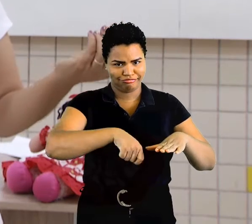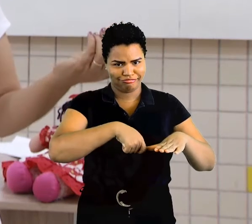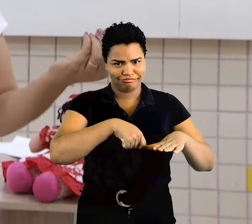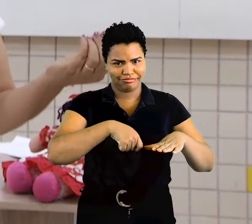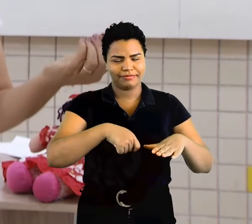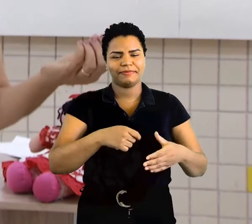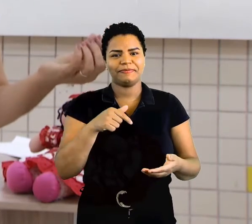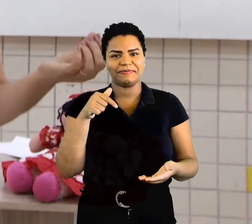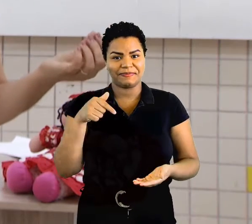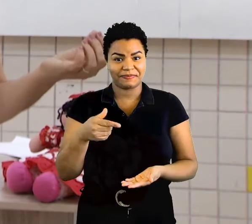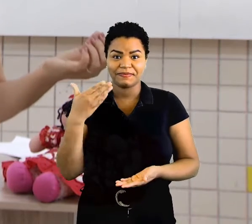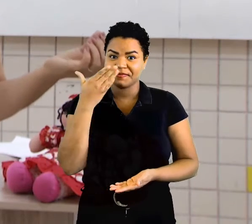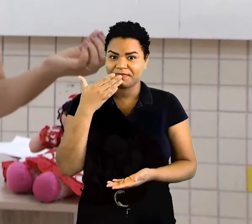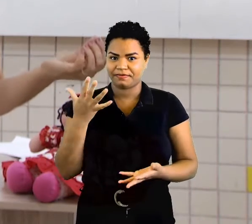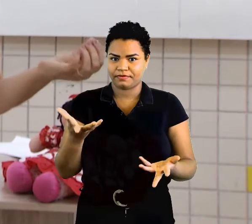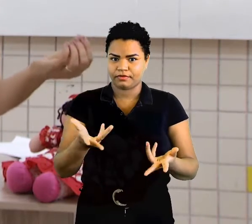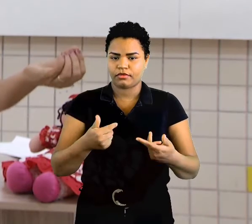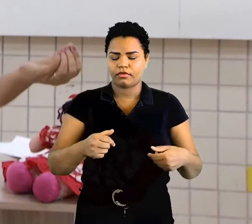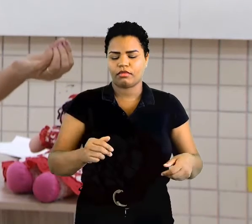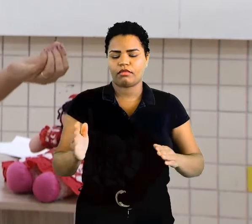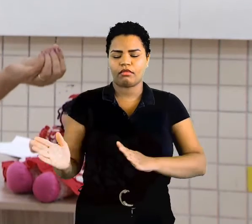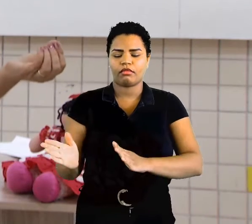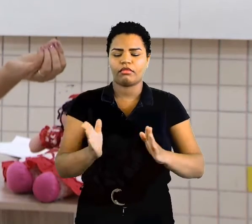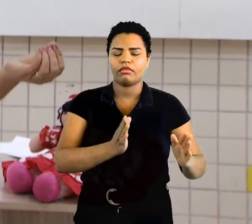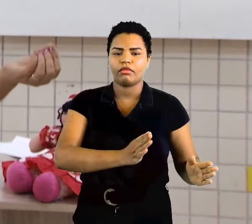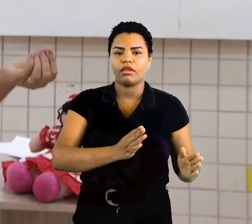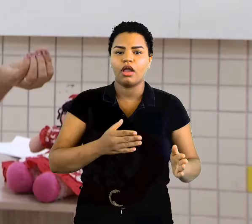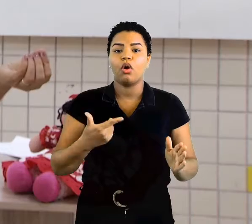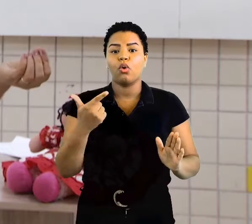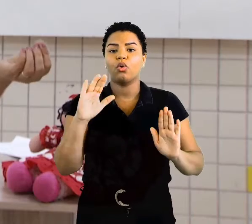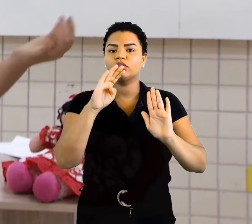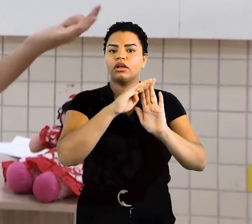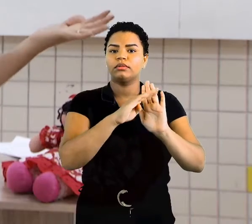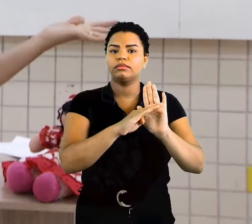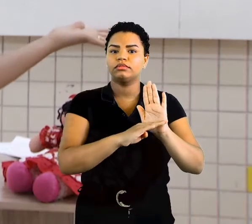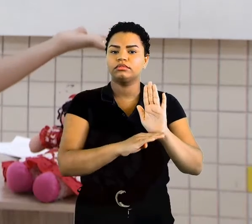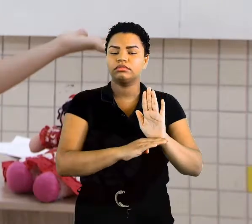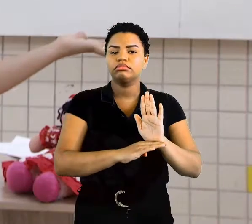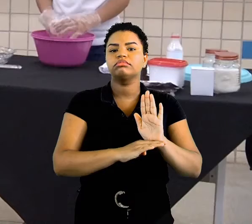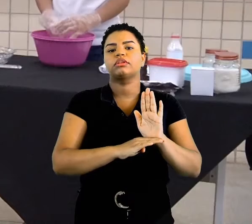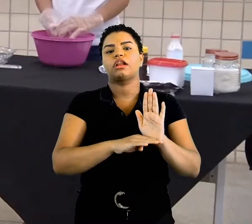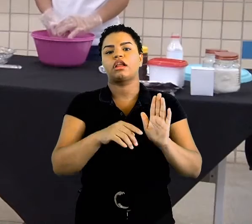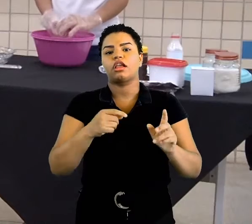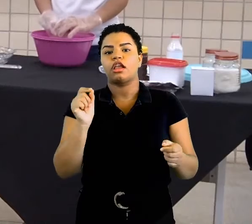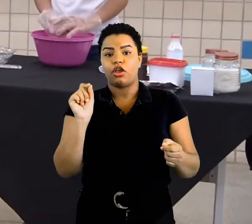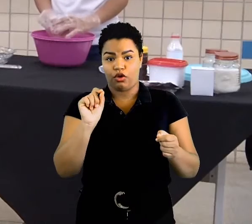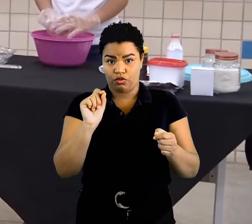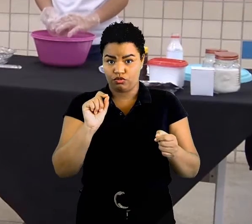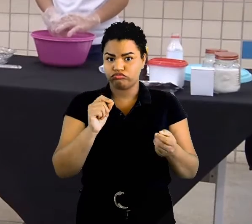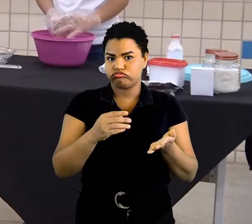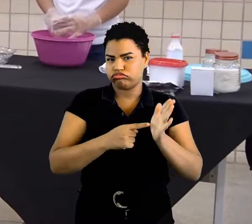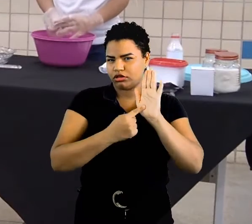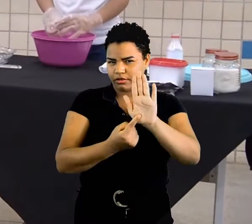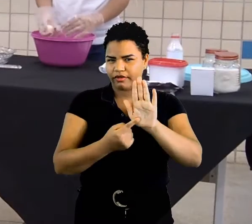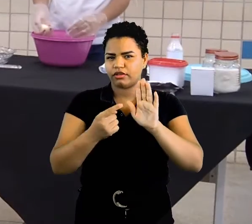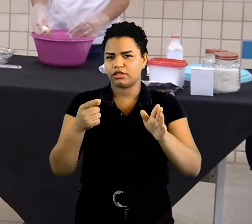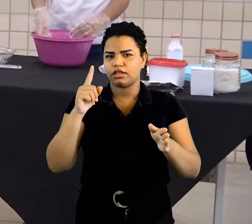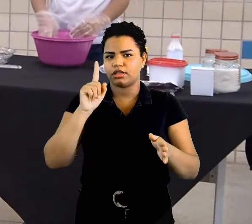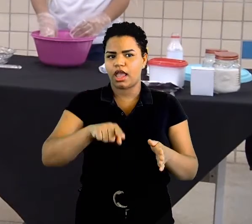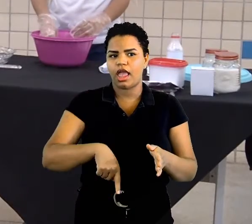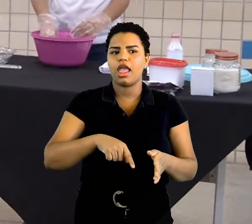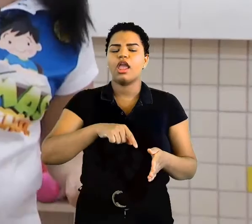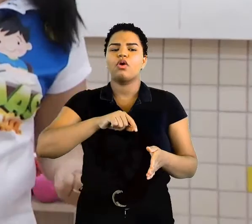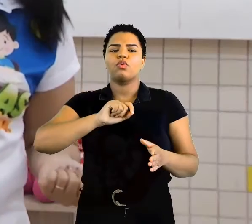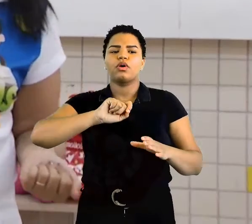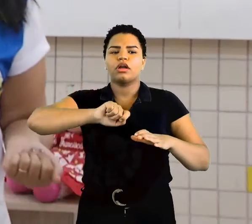outra receita que eu trouxe para vocês aqui hoje, detalhada, é a que a Laís está preparando aqui. Aí a que a Laís preparou aqui, ela